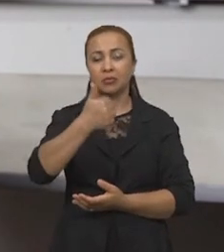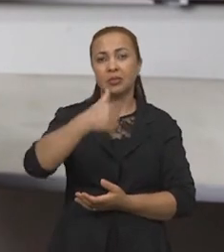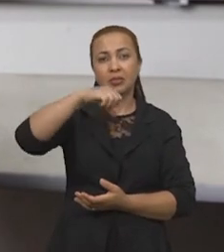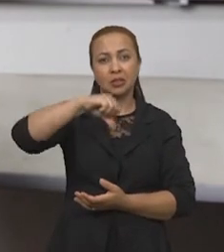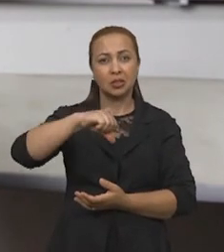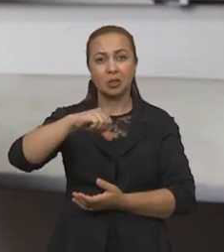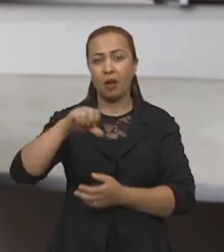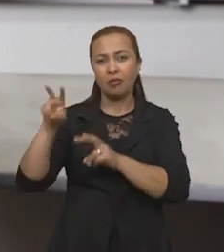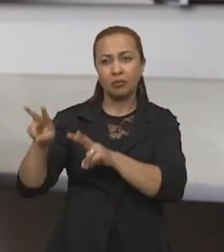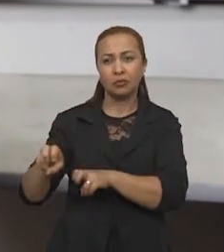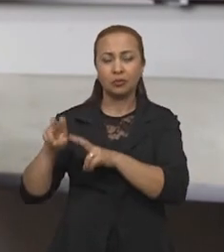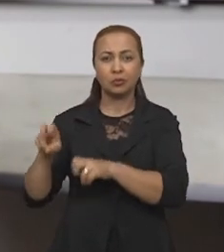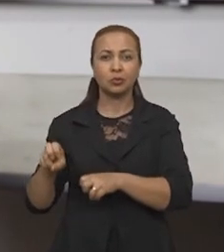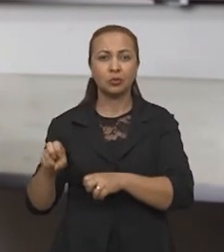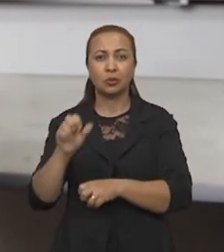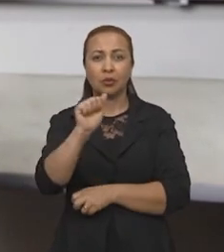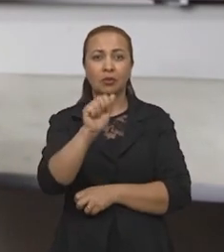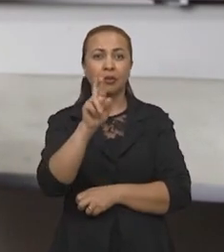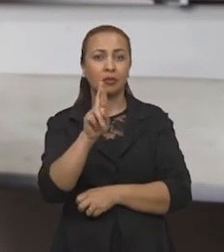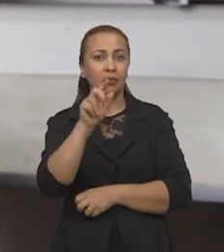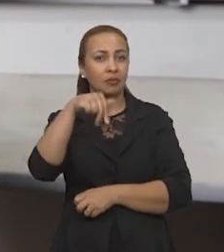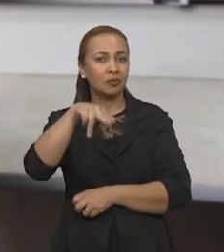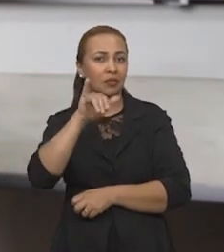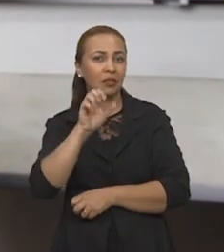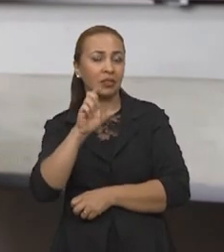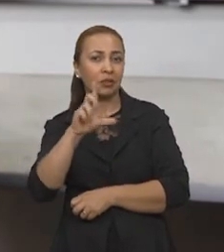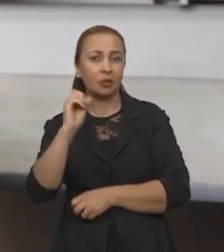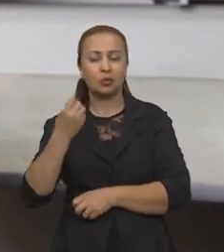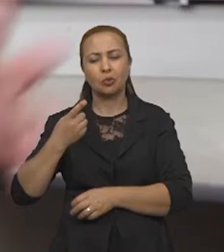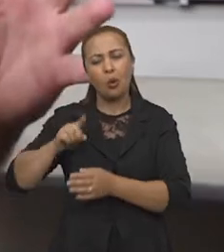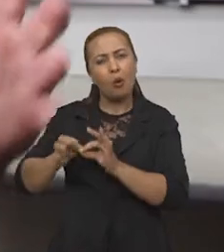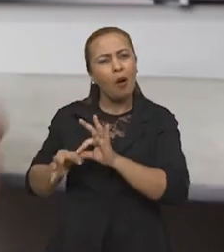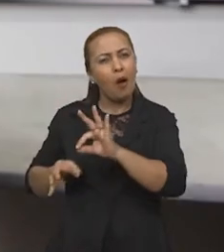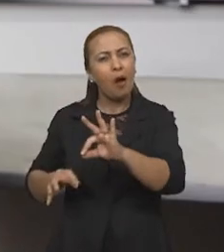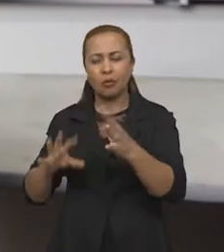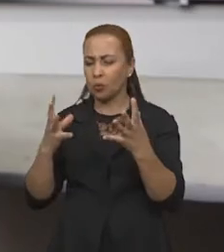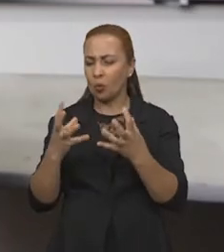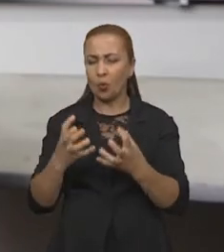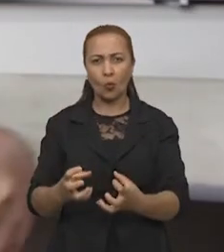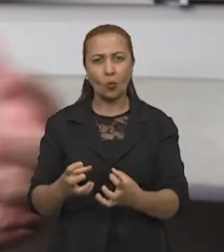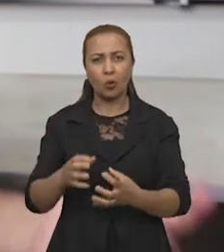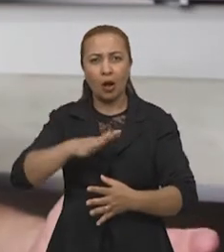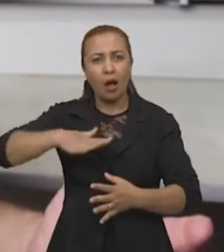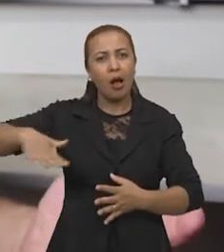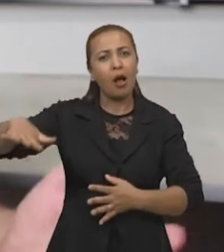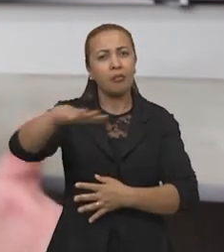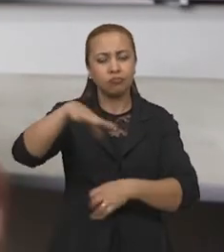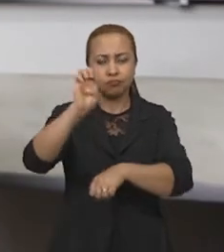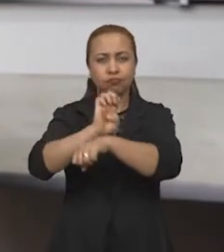temos 19 sítios arqueológicos tupi nesse interiorzão, né, nesse